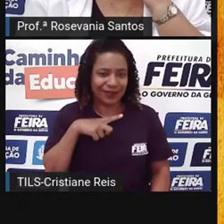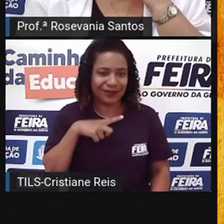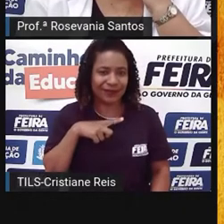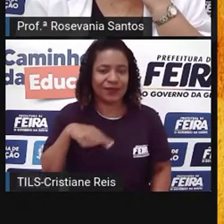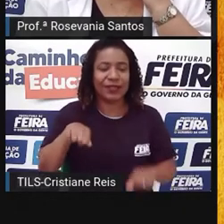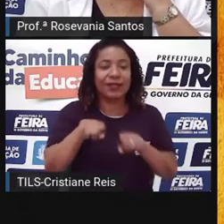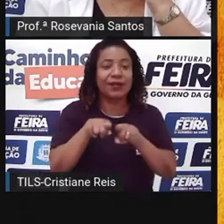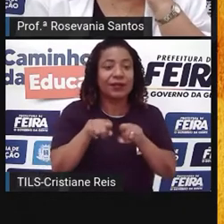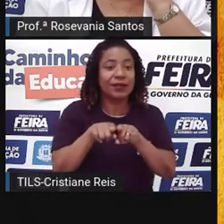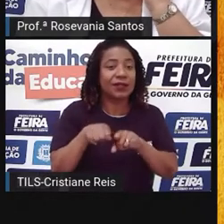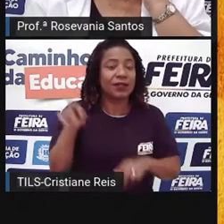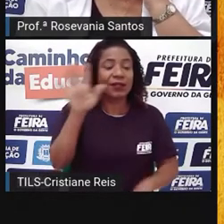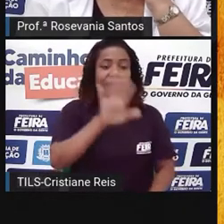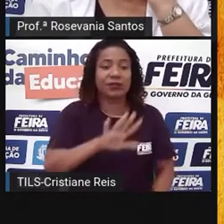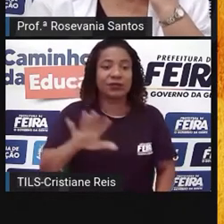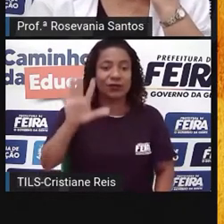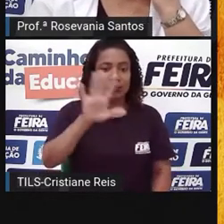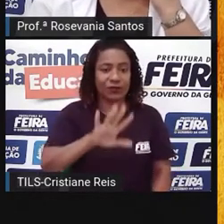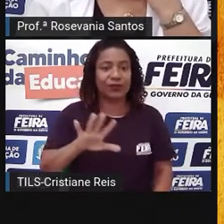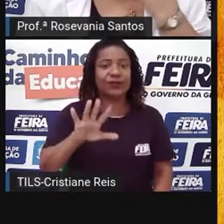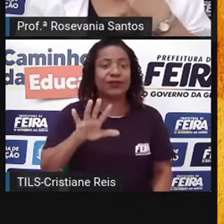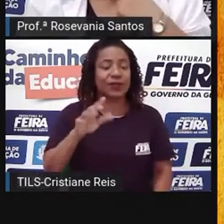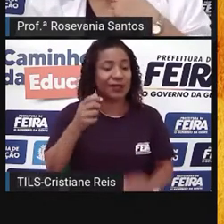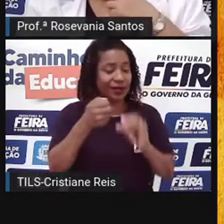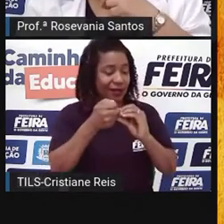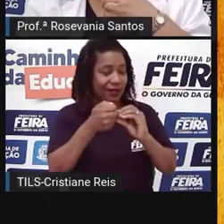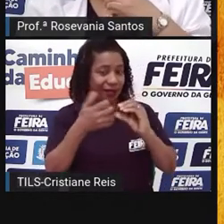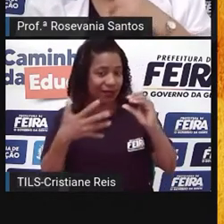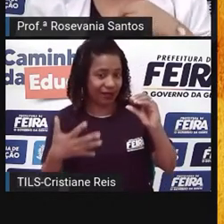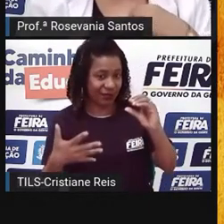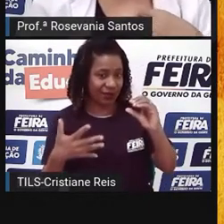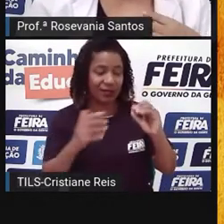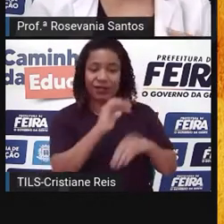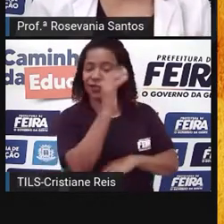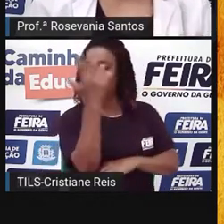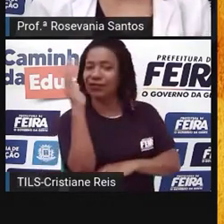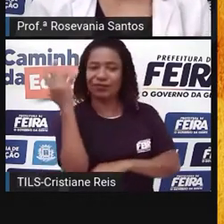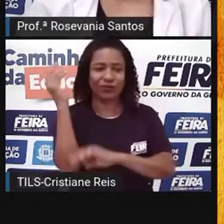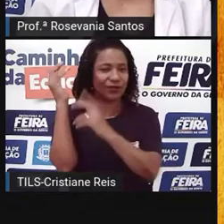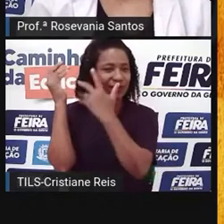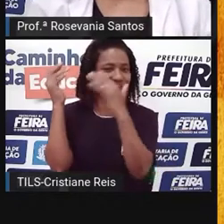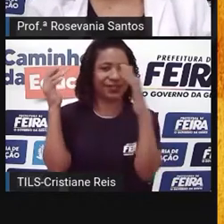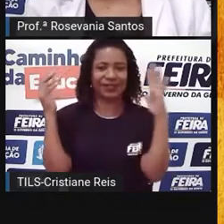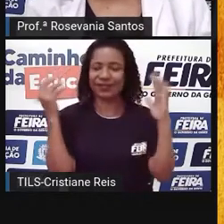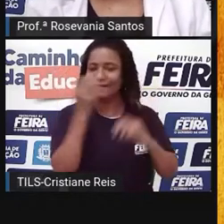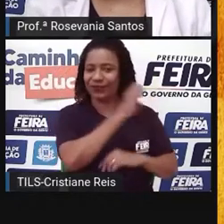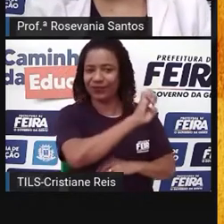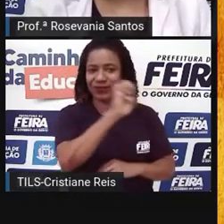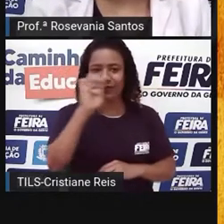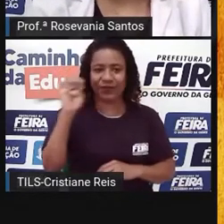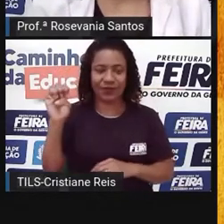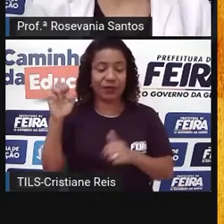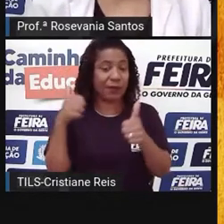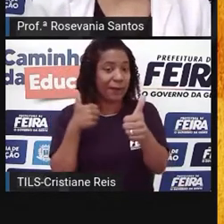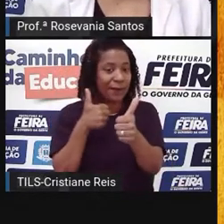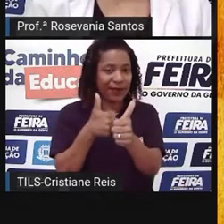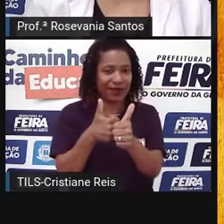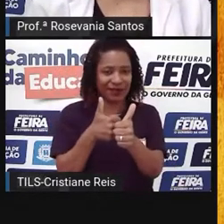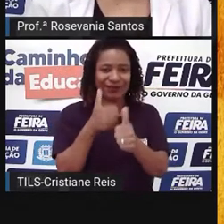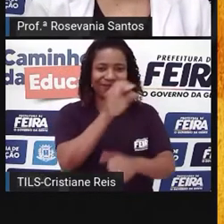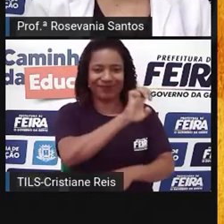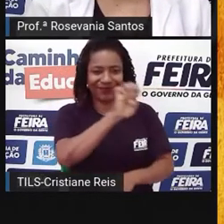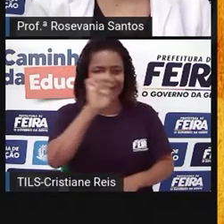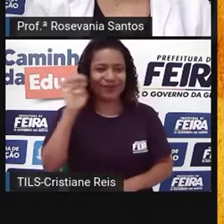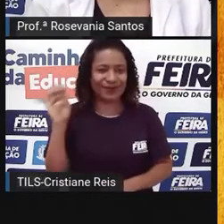zona aqui tropical, que vai dar essa característica das florestas equatoriais, porque estão próximas, né, da linha do Equador.